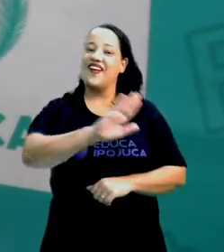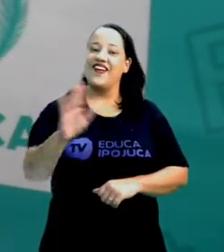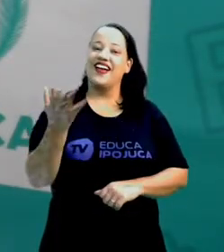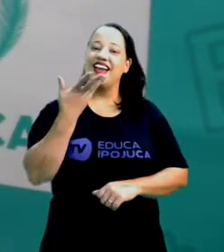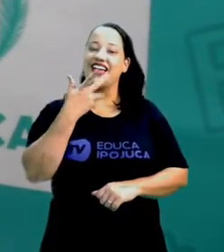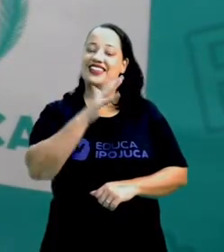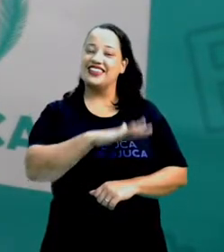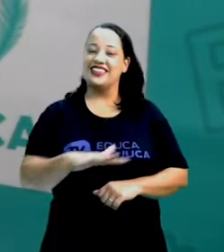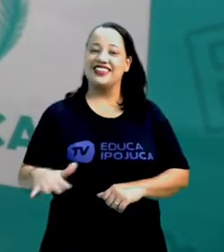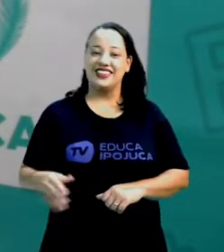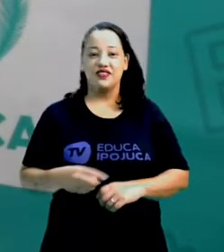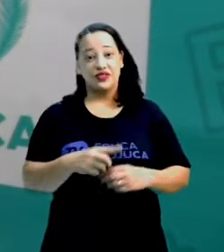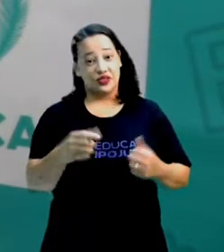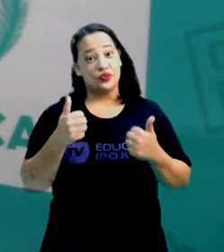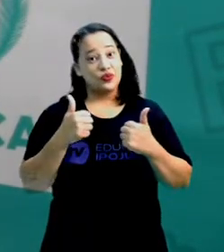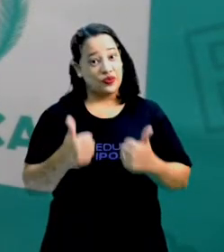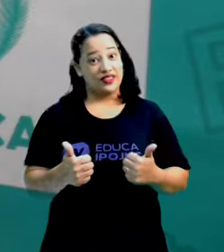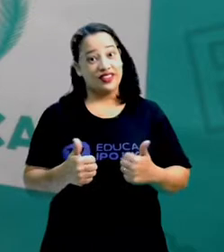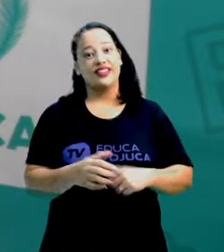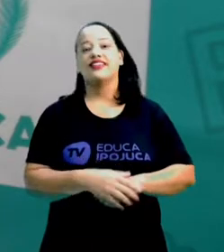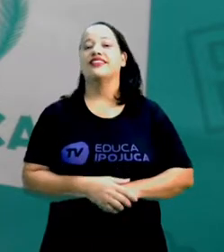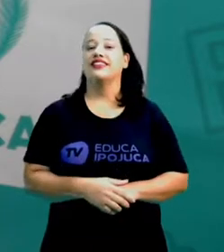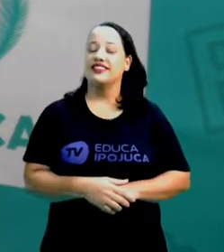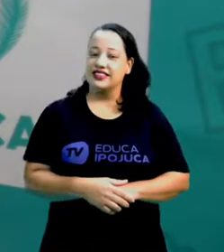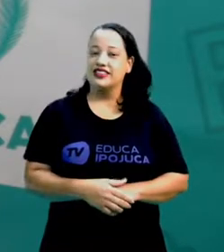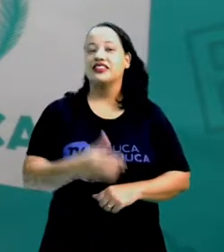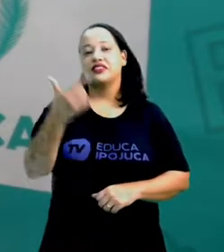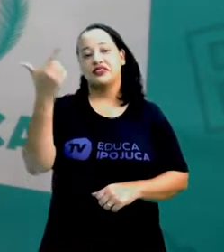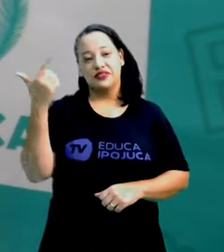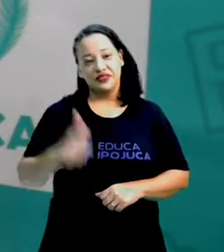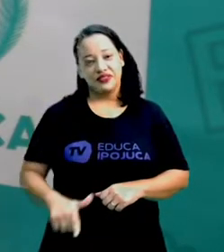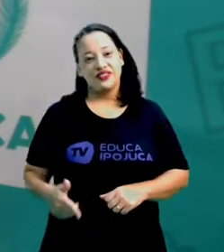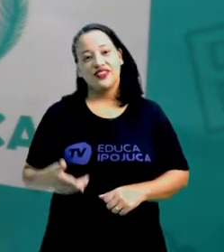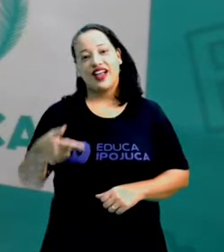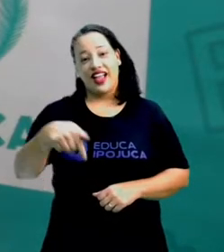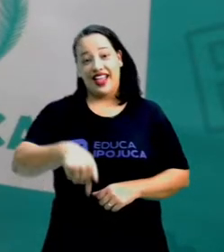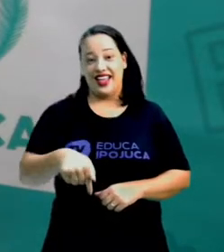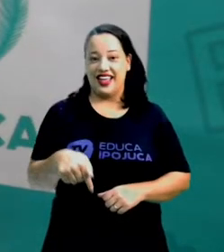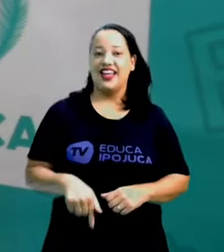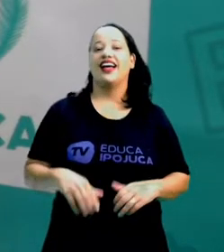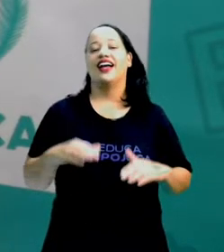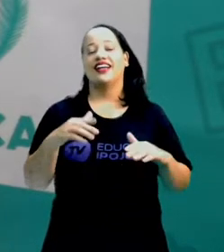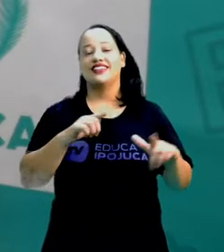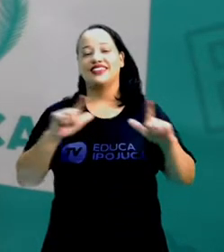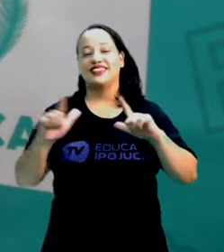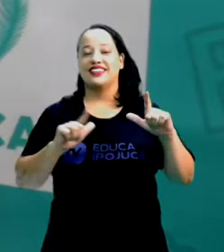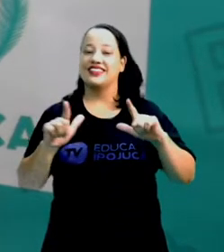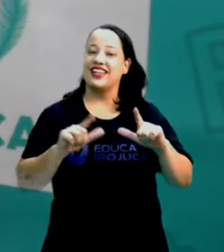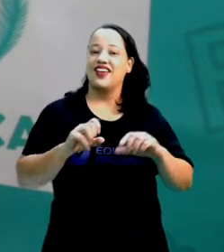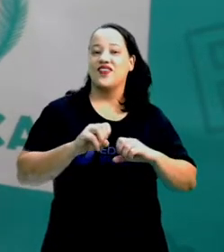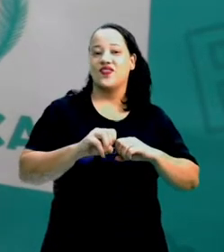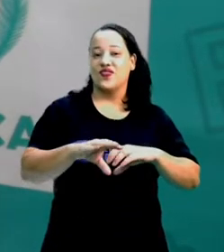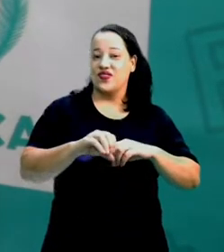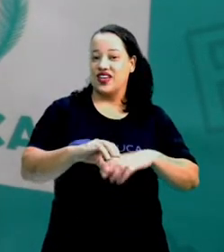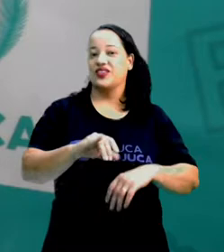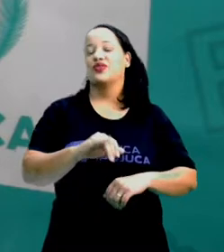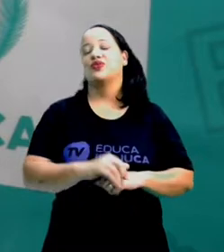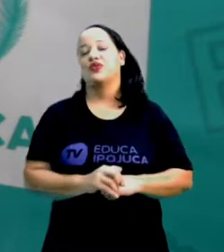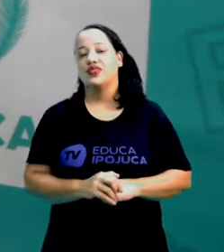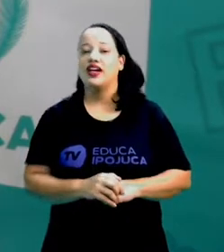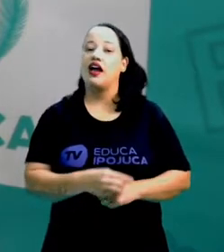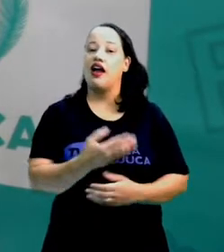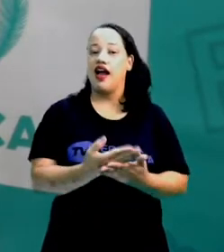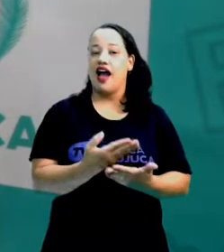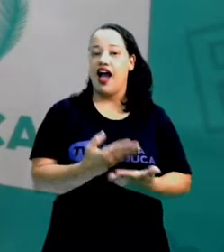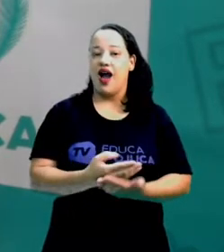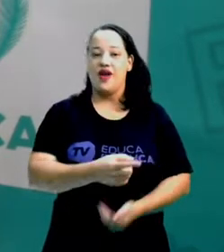Olá, crianças, tudo bem com vocês? Estamos de volta aqui na nossa TV Educa com mais uma aula para os